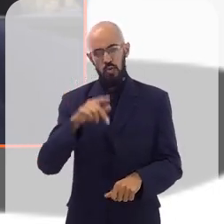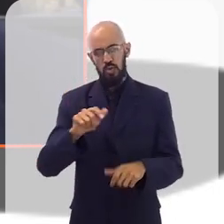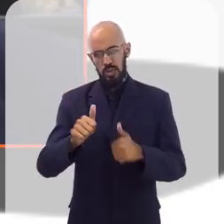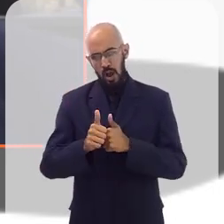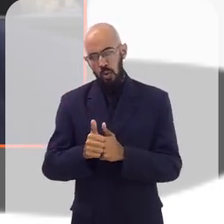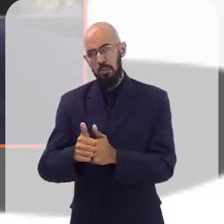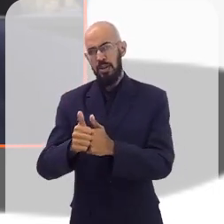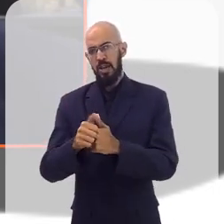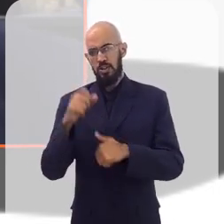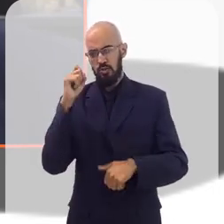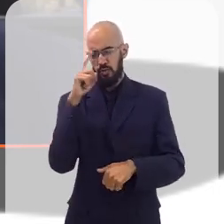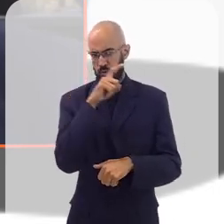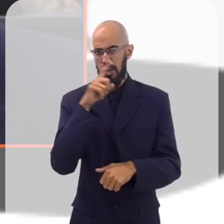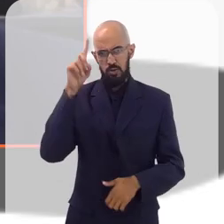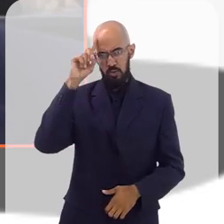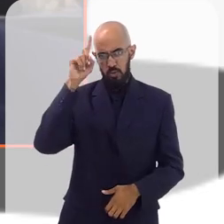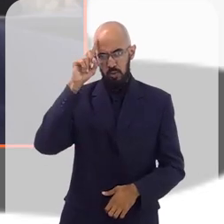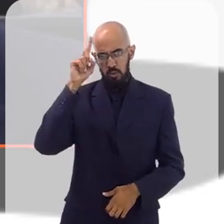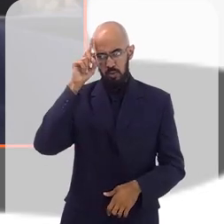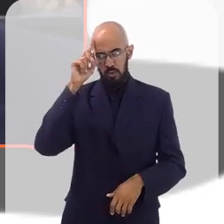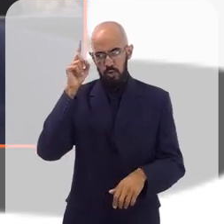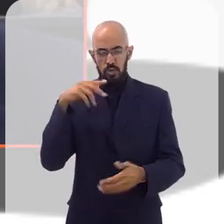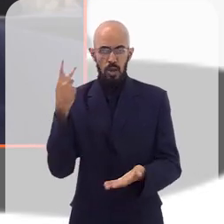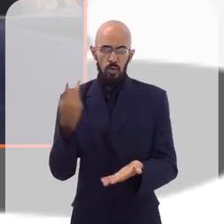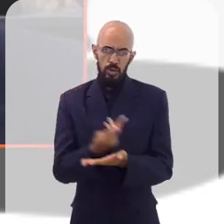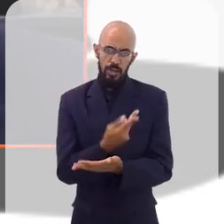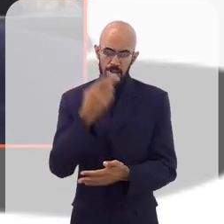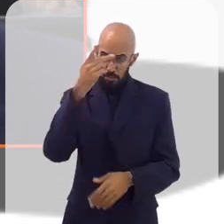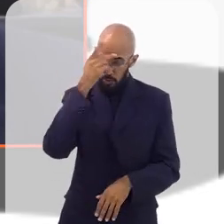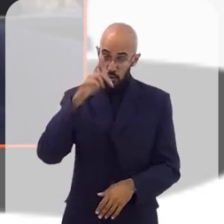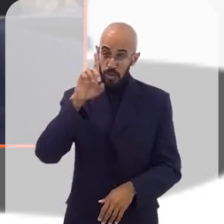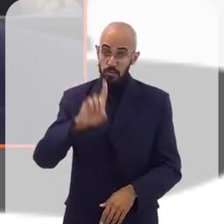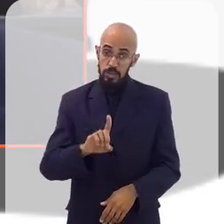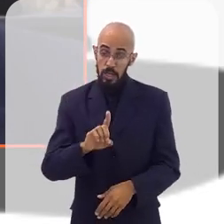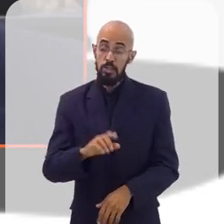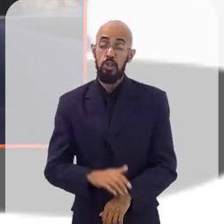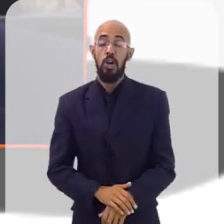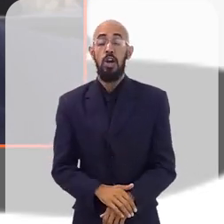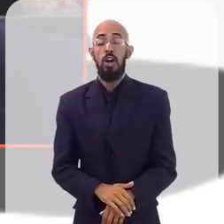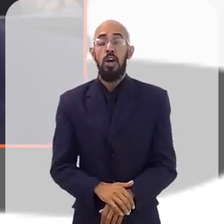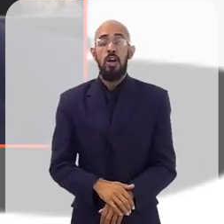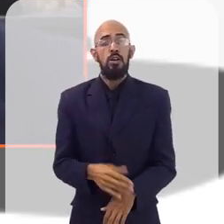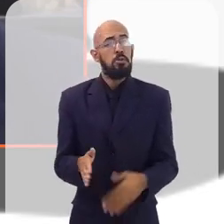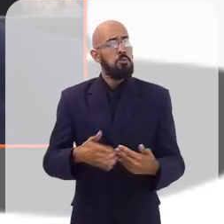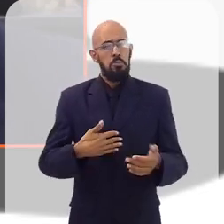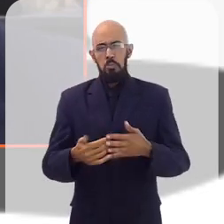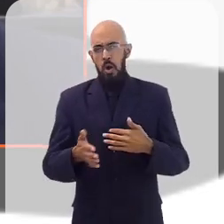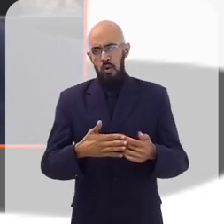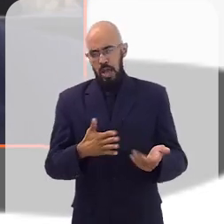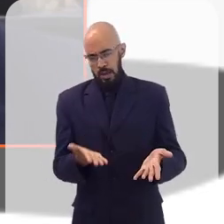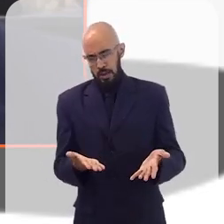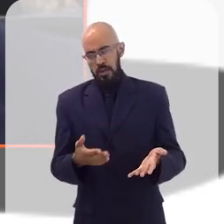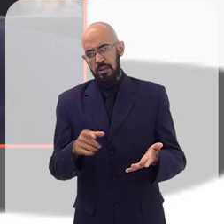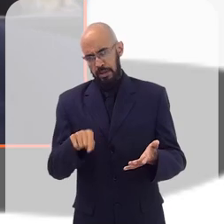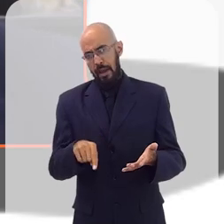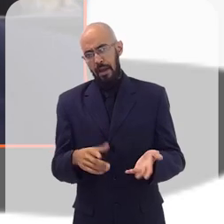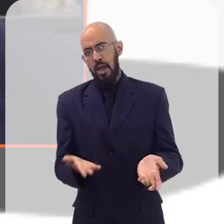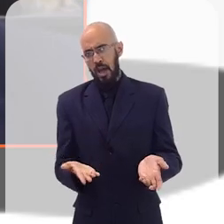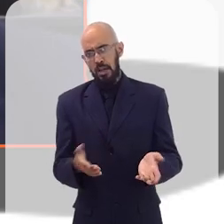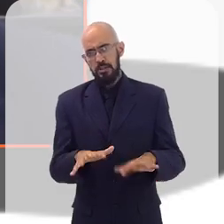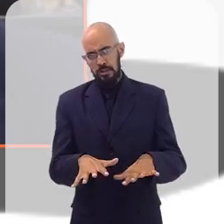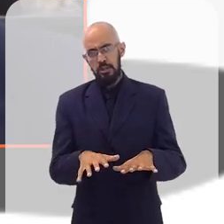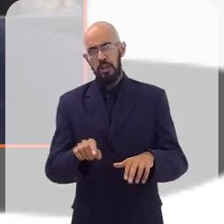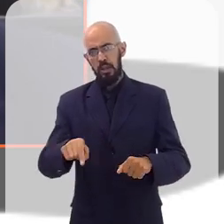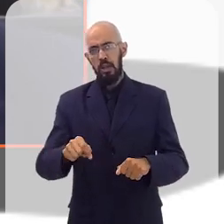né que me apoia o que acompanha o nosso trabalho isso é muito importante a gente ir até as pessoas